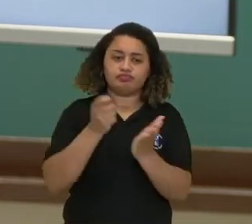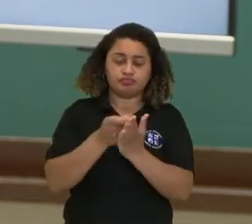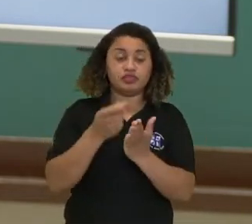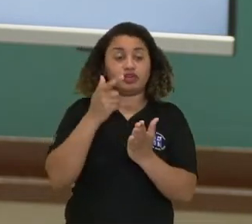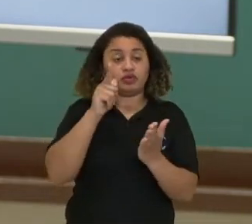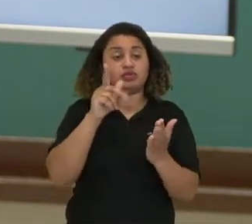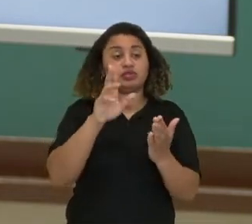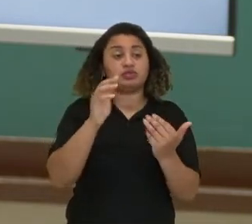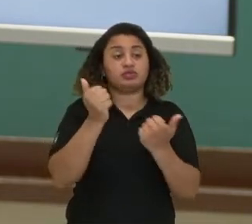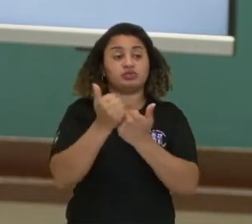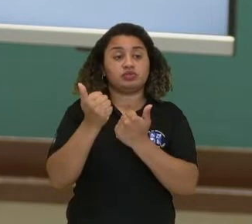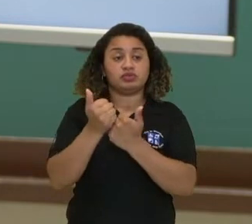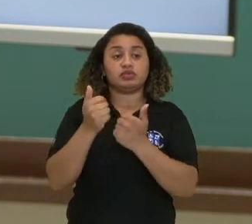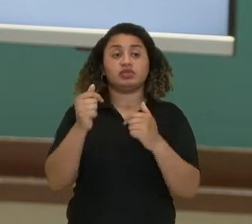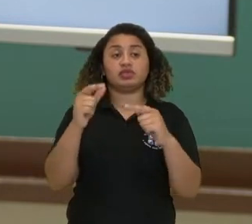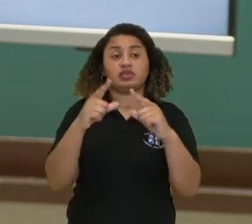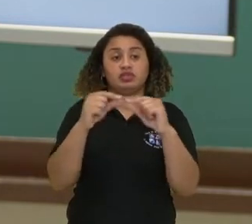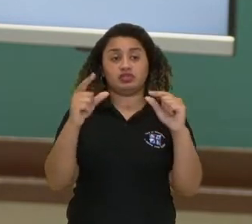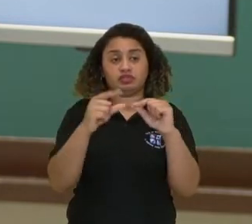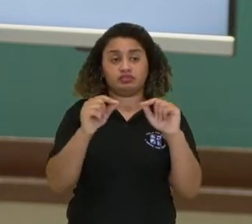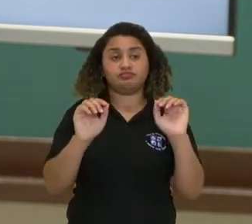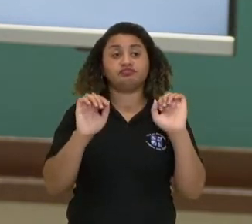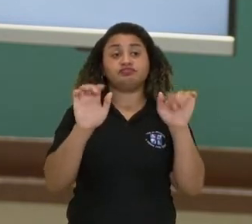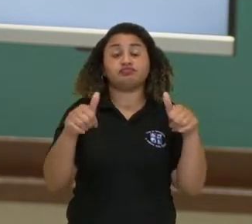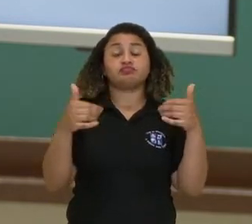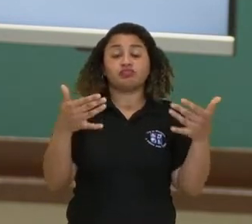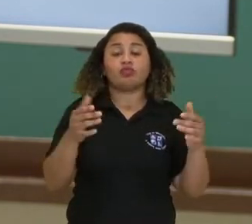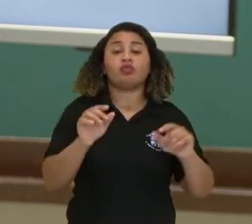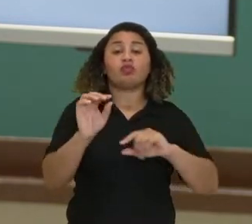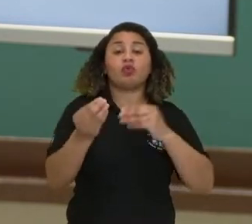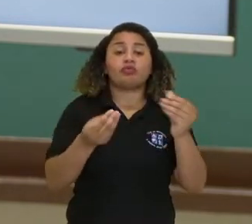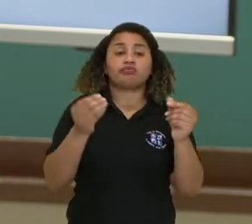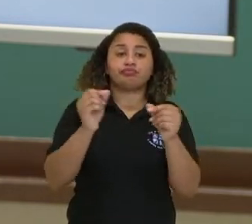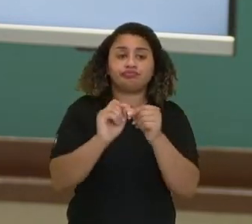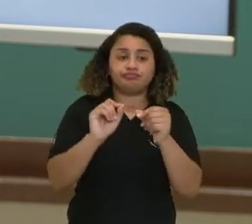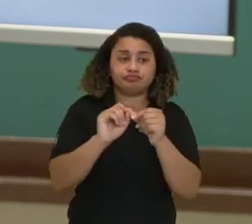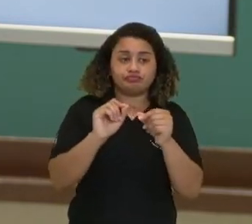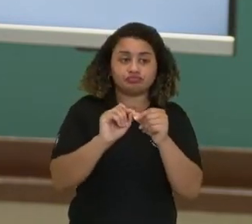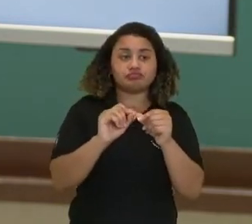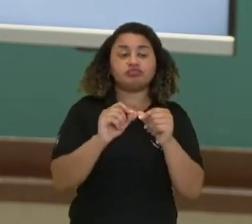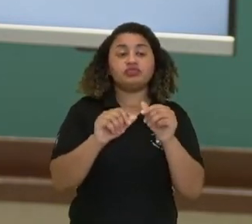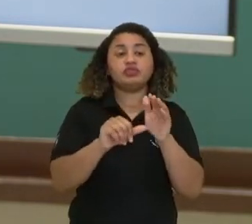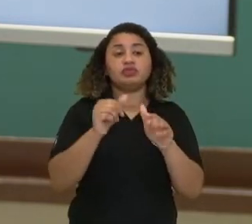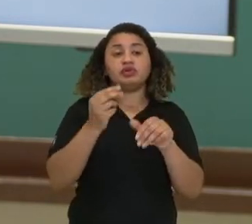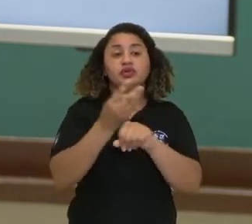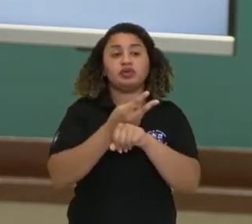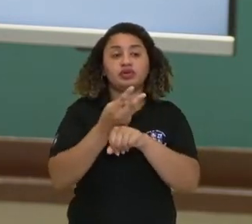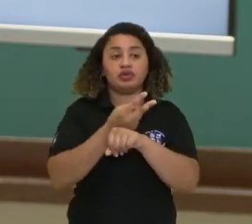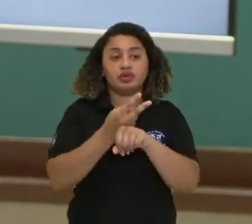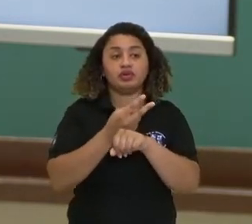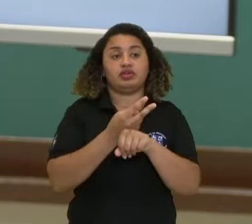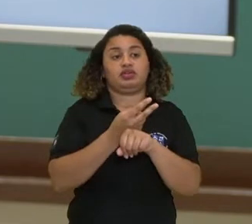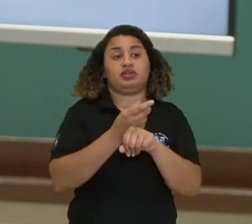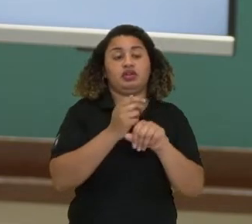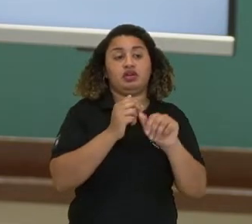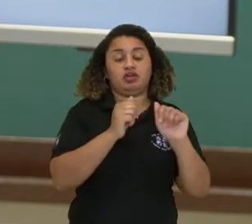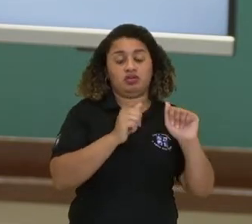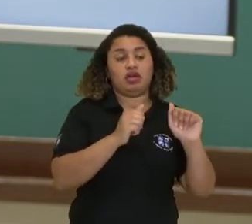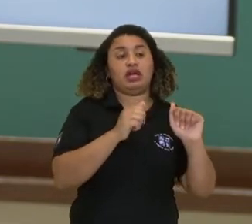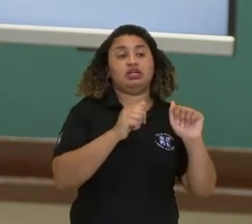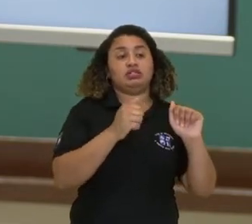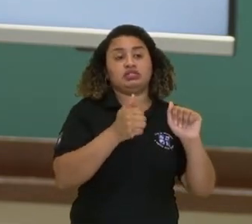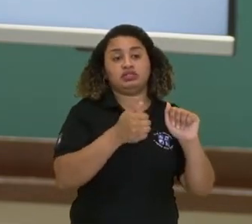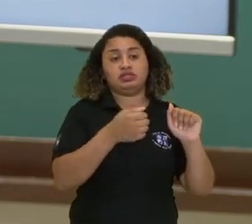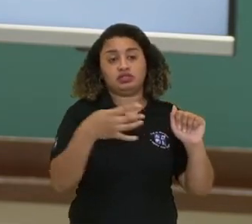na fórmula. Para isso, pessoal, nós vamos procurar o meu